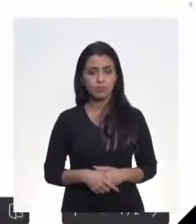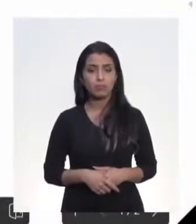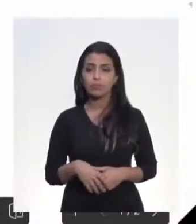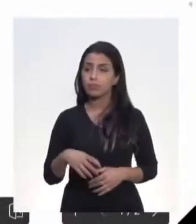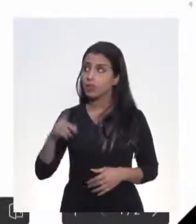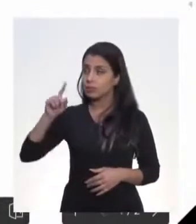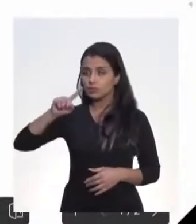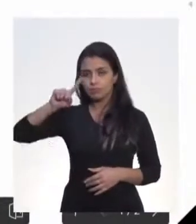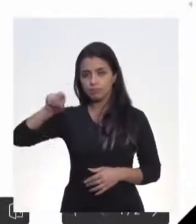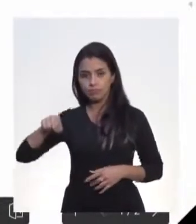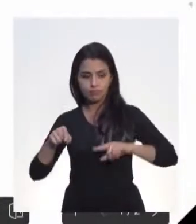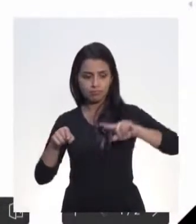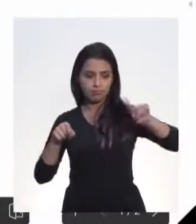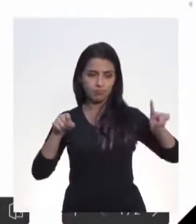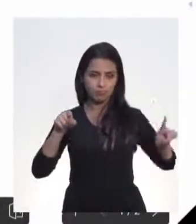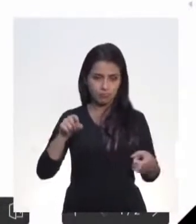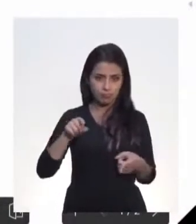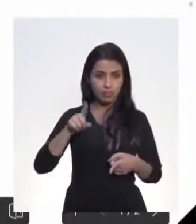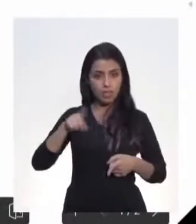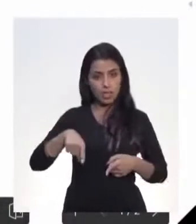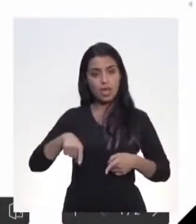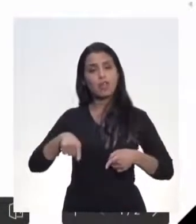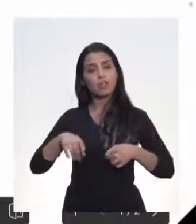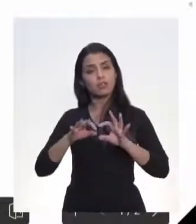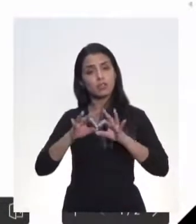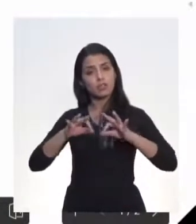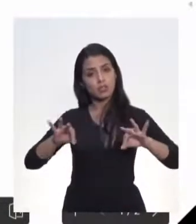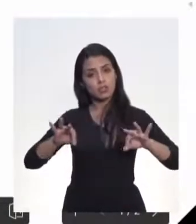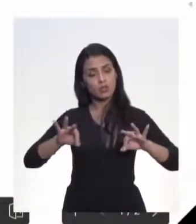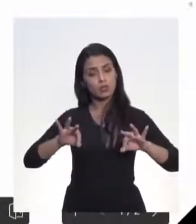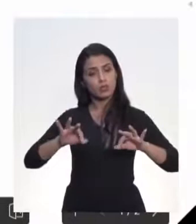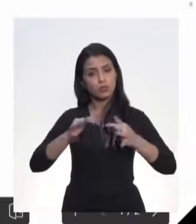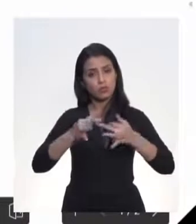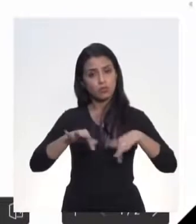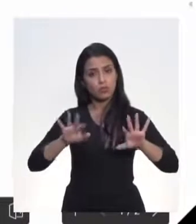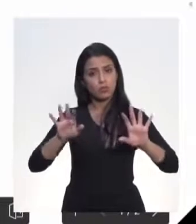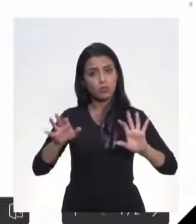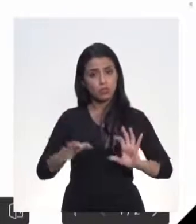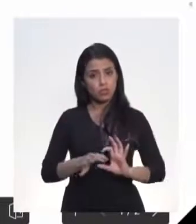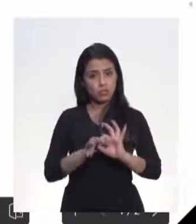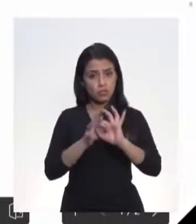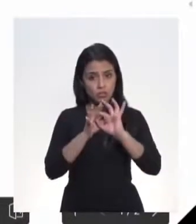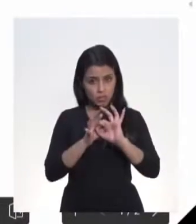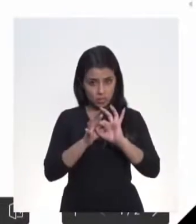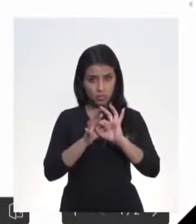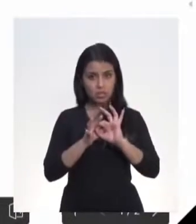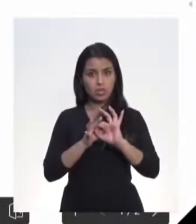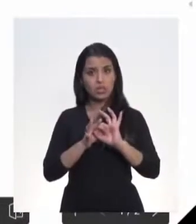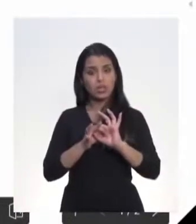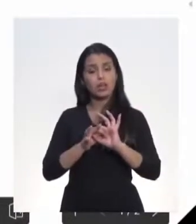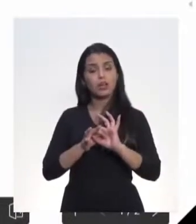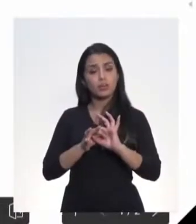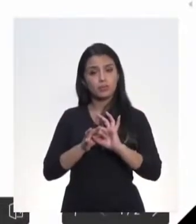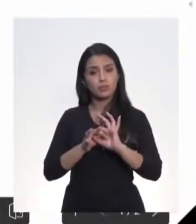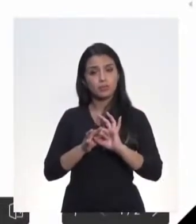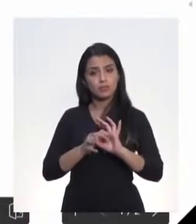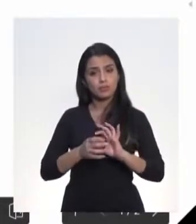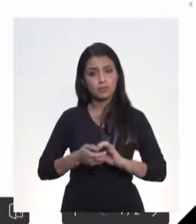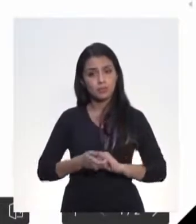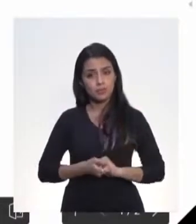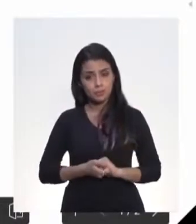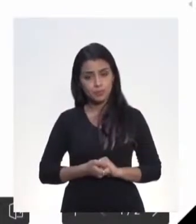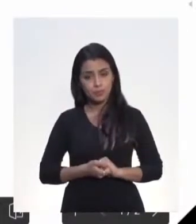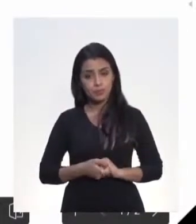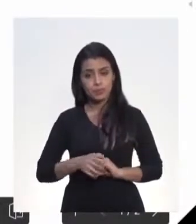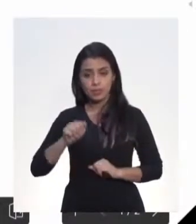oração subordinada, adjetiva, restritiva. Ó, Eita, nome. oração subordinada. Eu sempre coloco